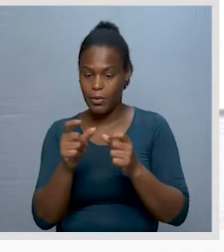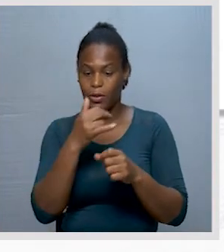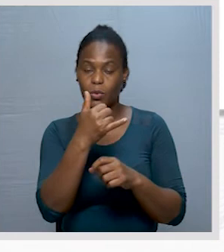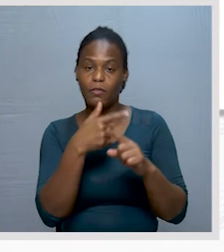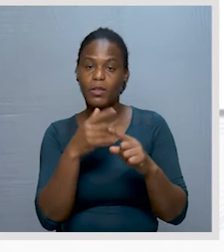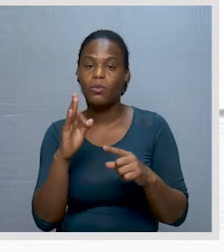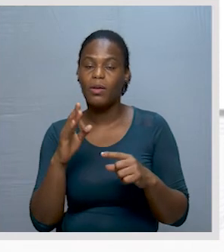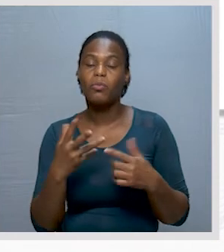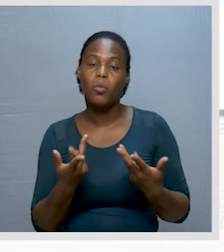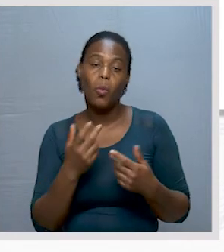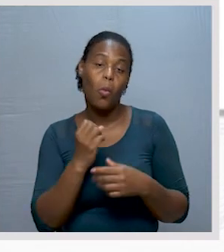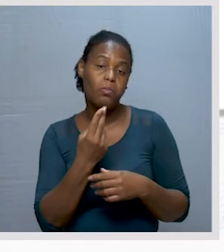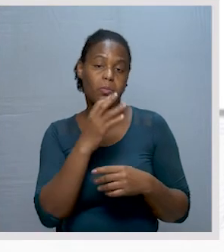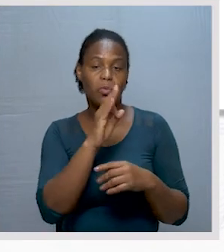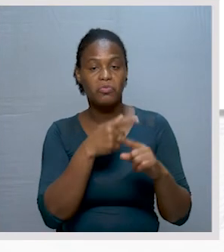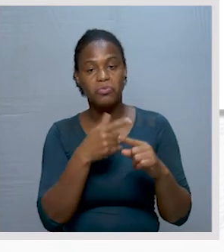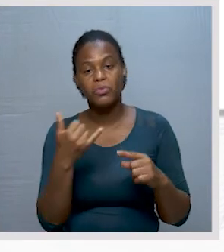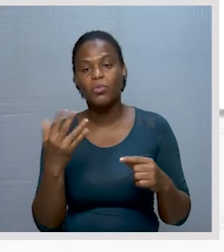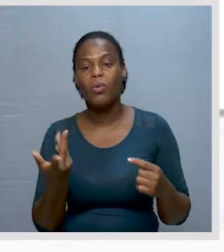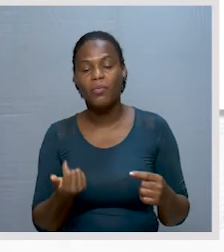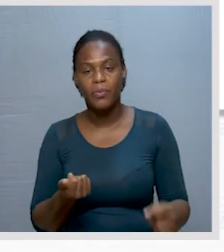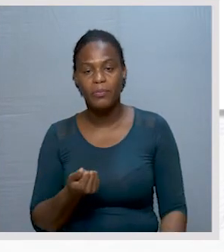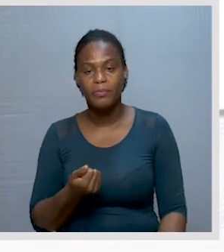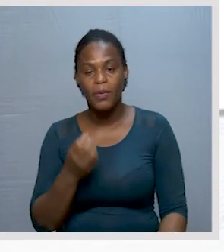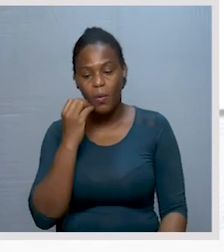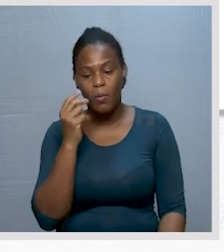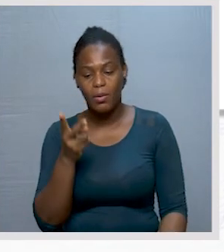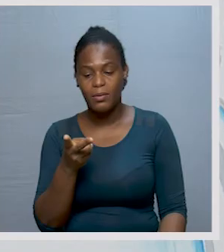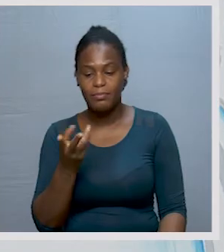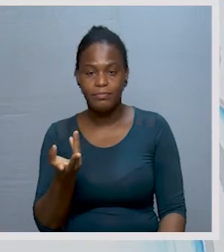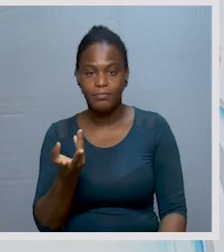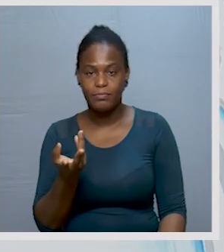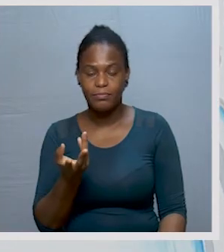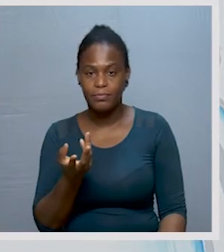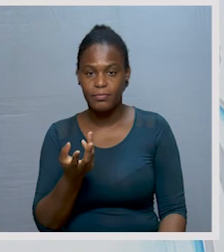2 vezes 4 ou 4 vezes 2. Como são